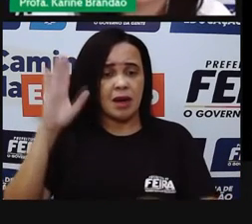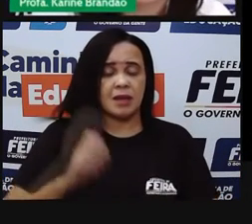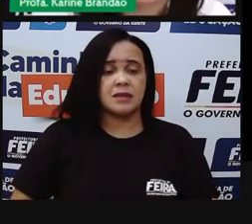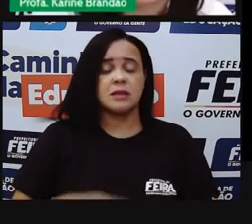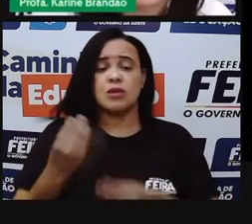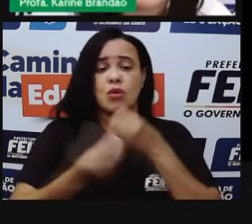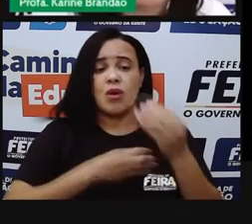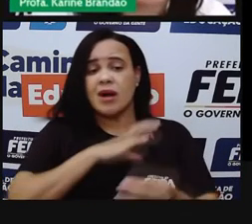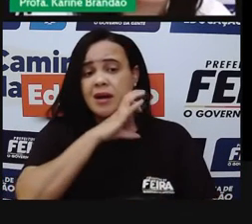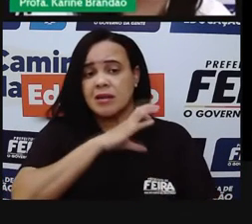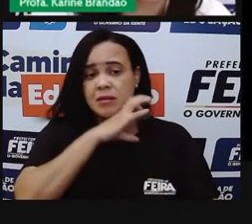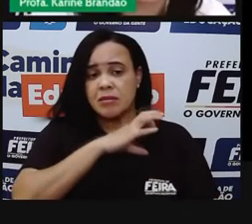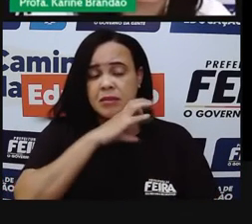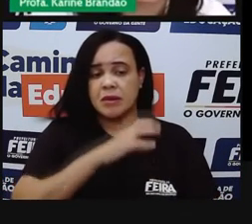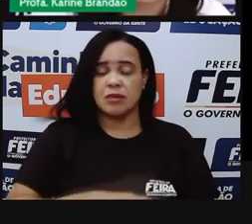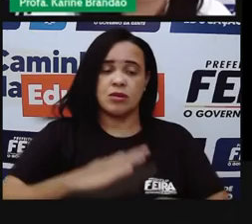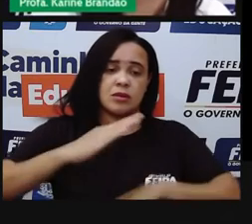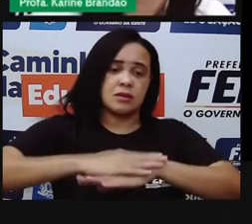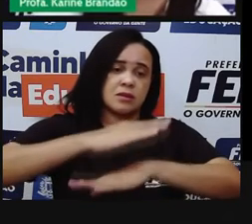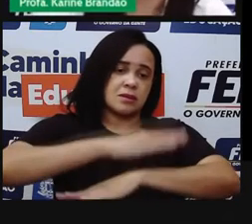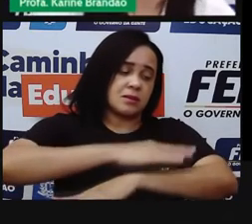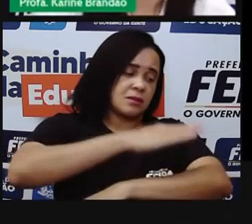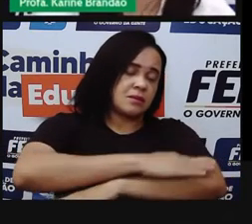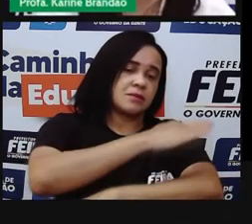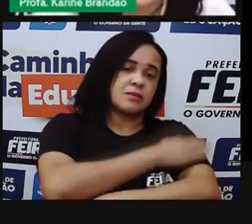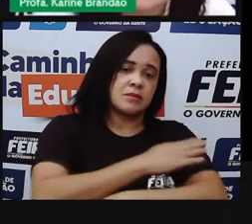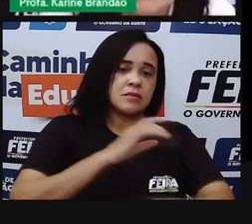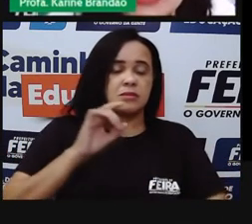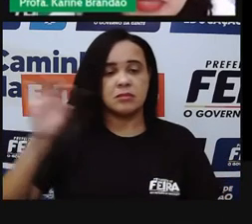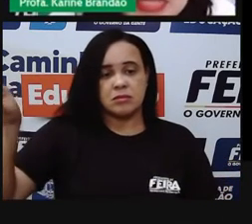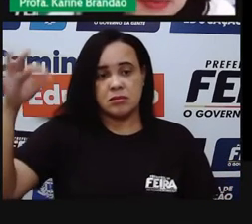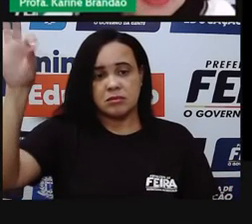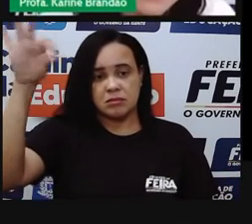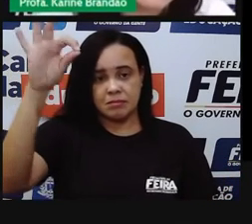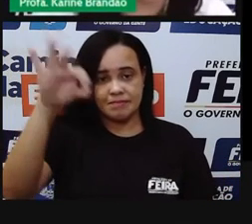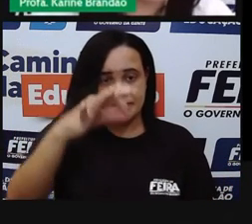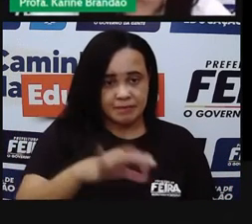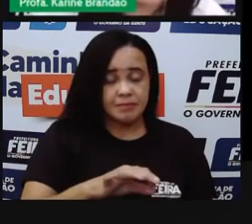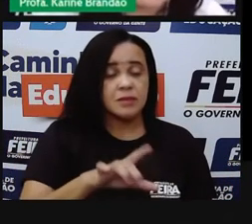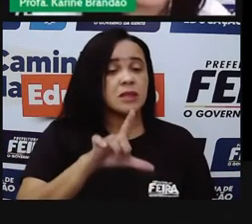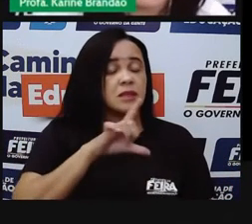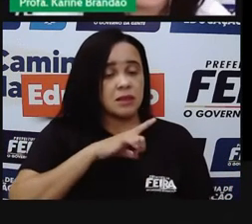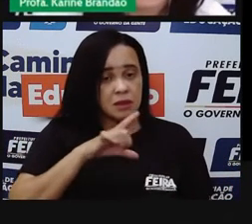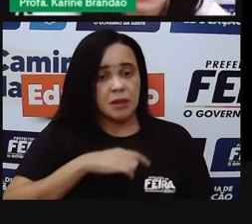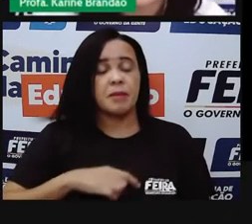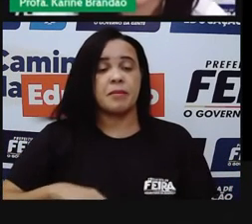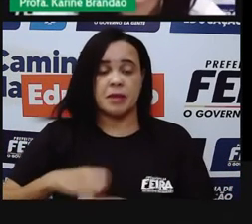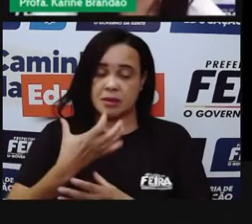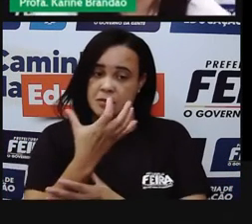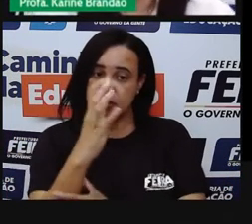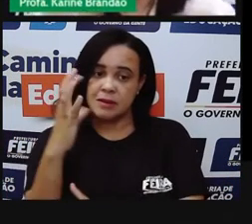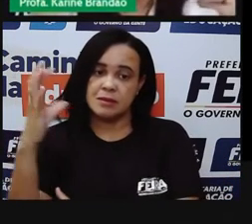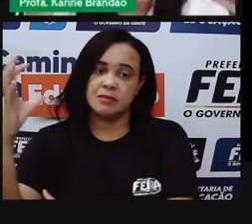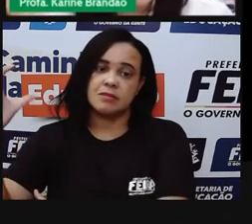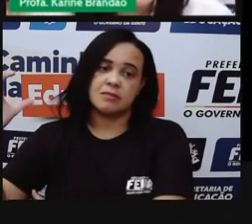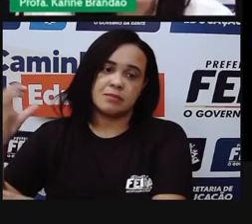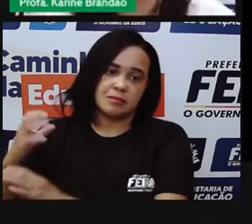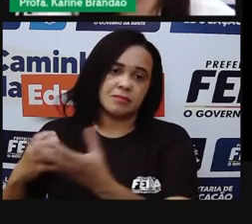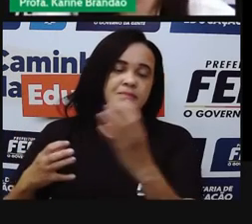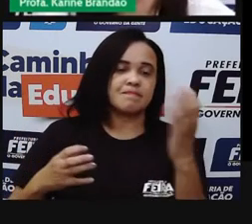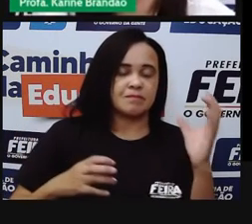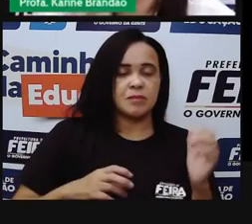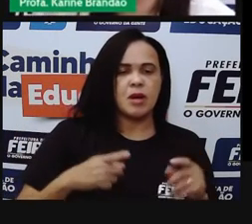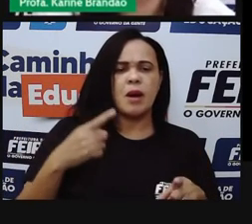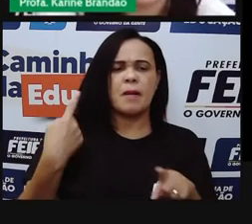Os sapos, né? Os anfíbios, os insetos. A gente tem as plantas também fazendo reprodução sexuada, né? O